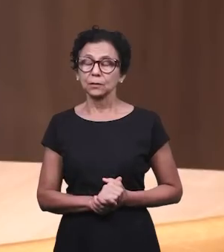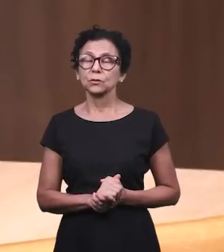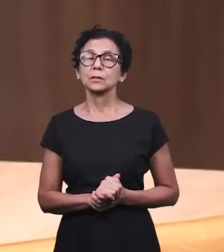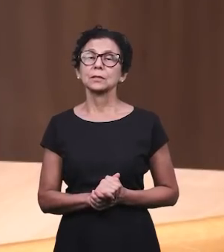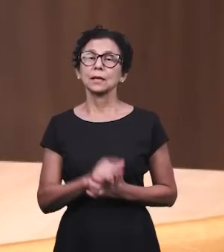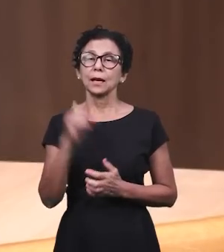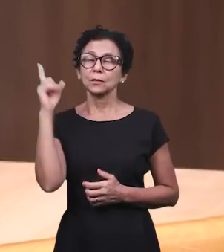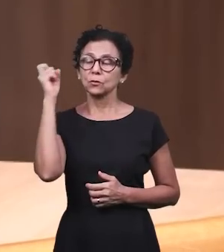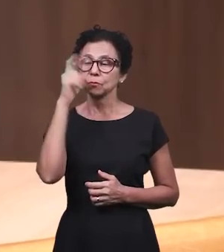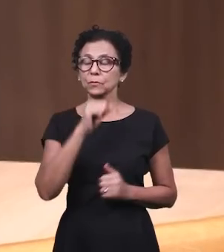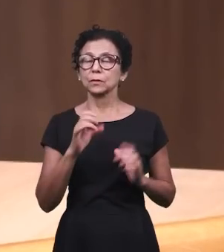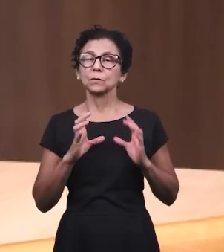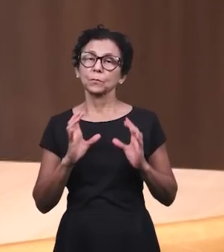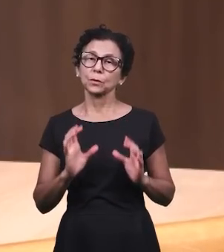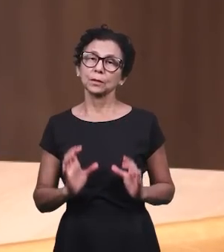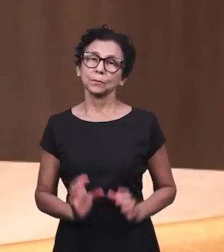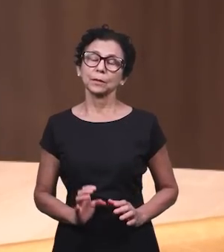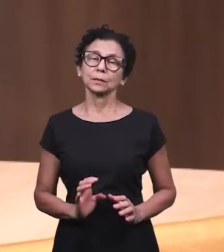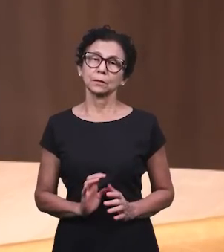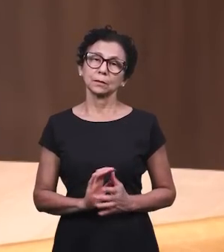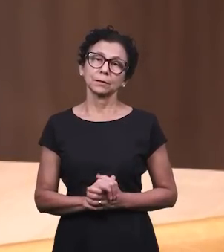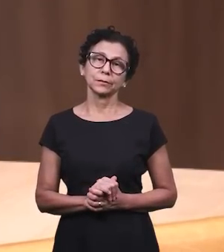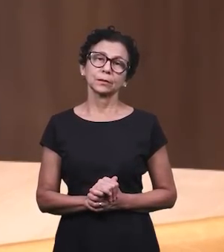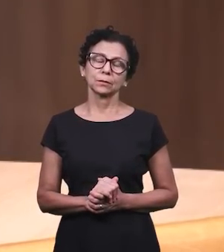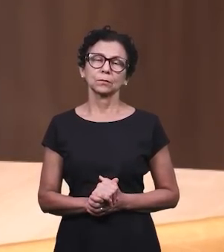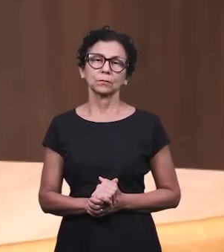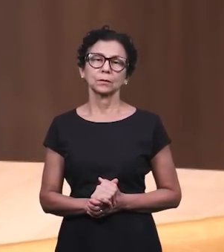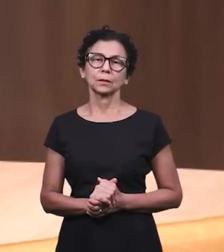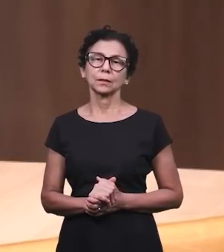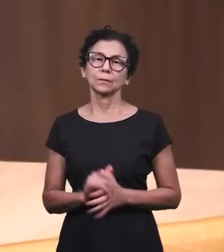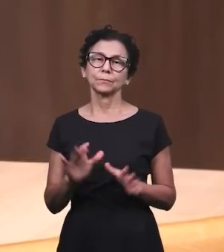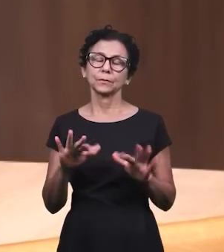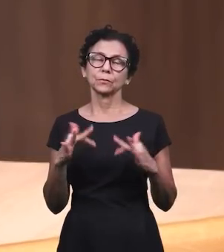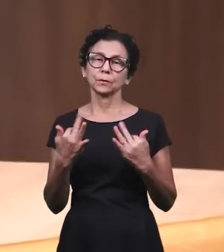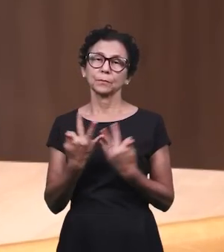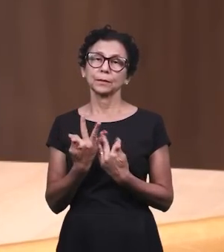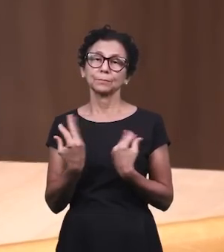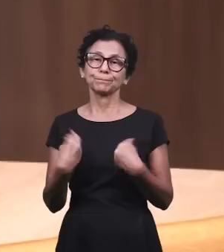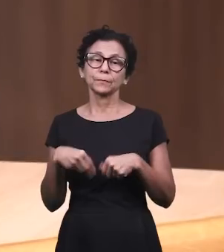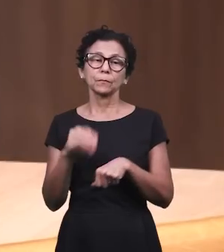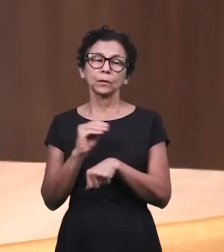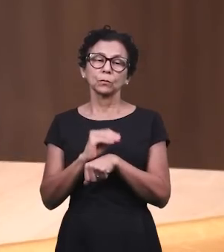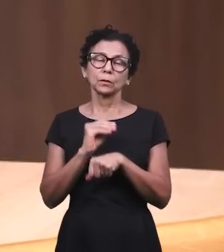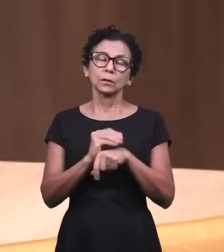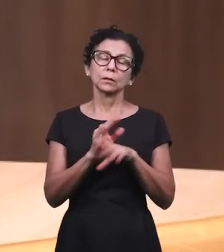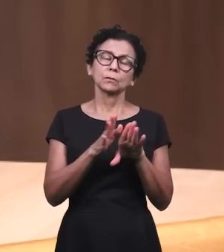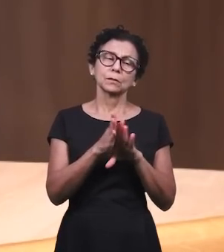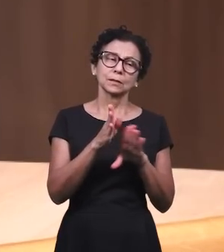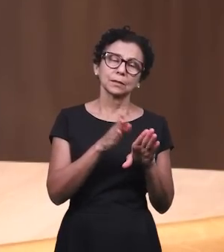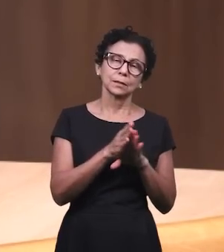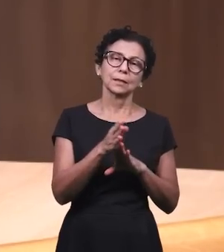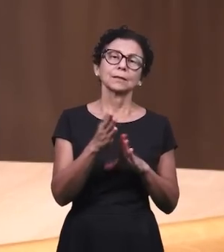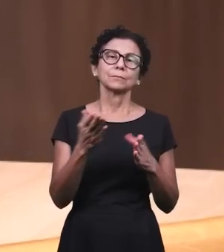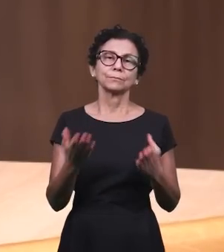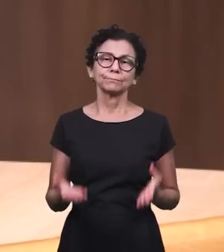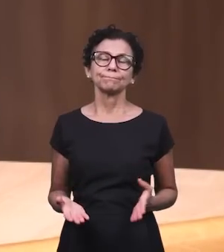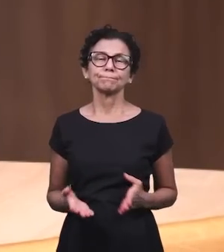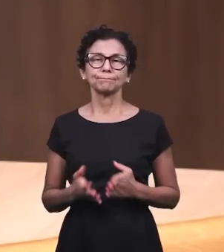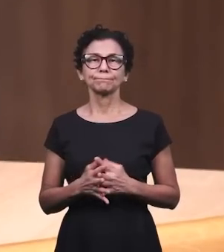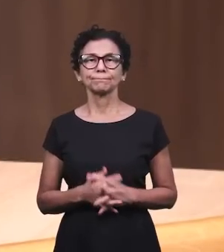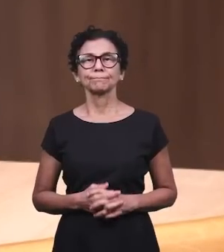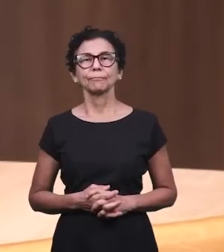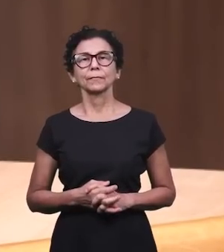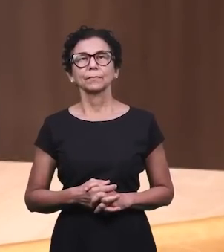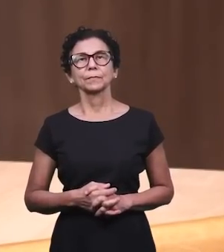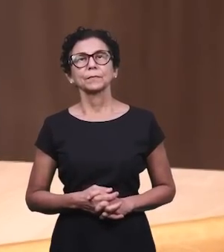dentro de casa mesmo. E aí eu acho que esse é um tema interessante da gente abordar com os